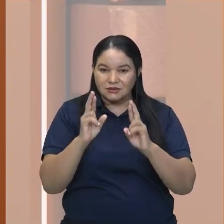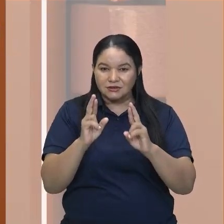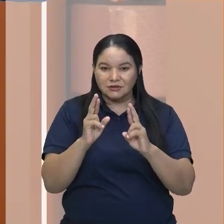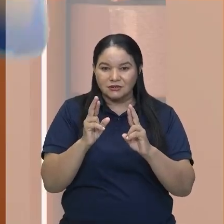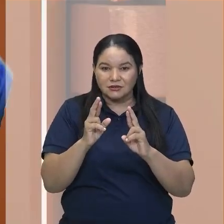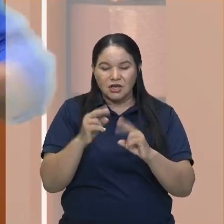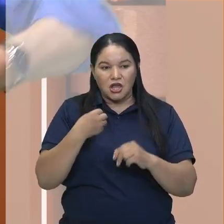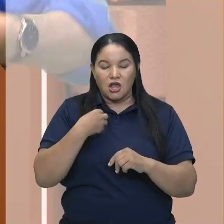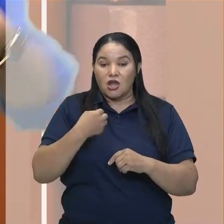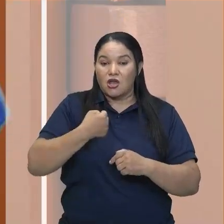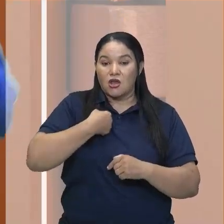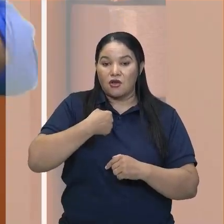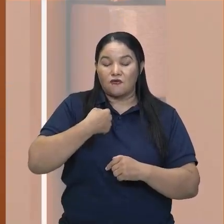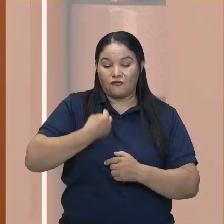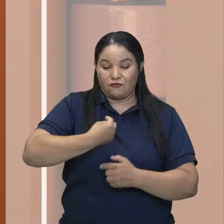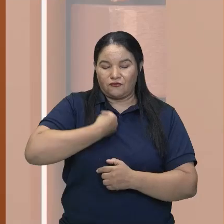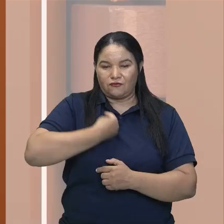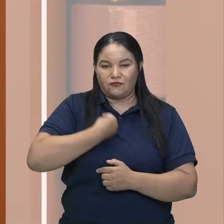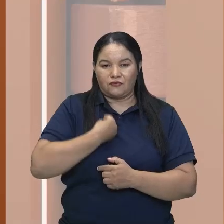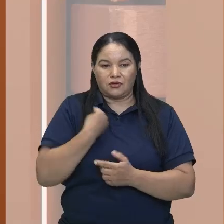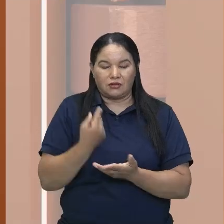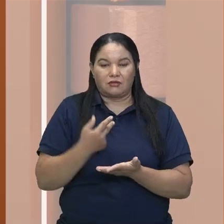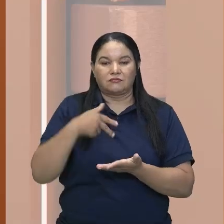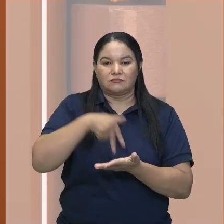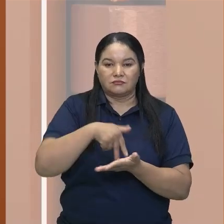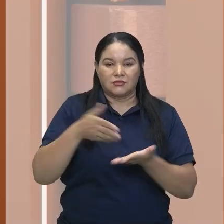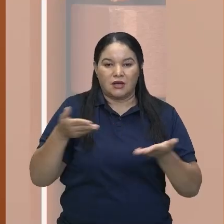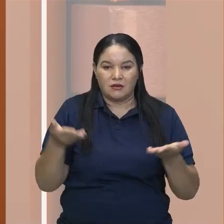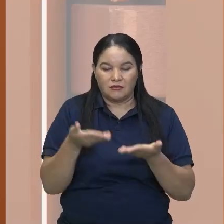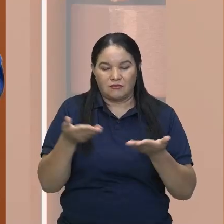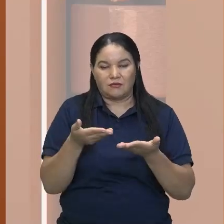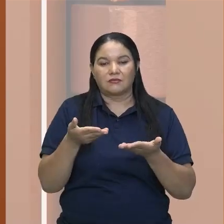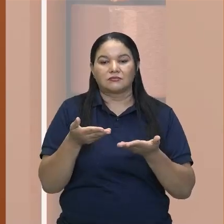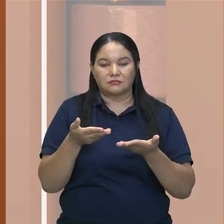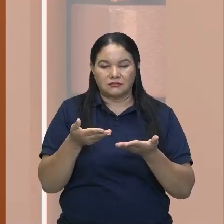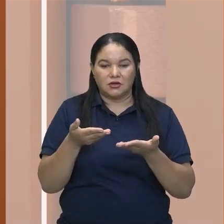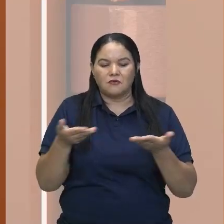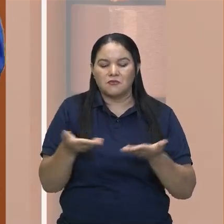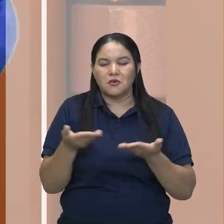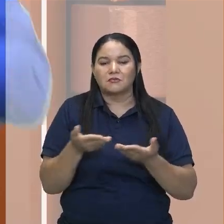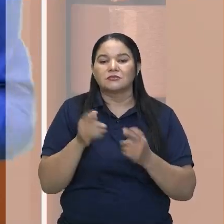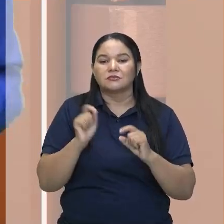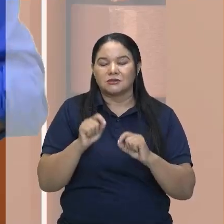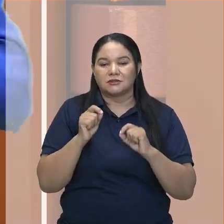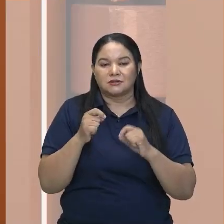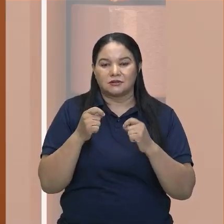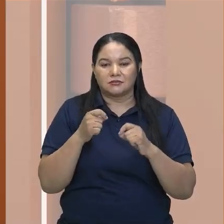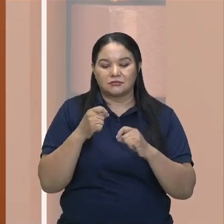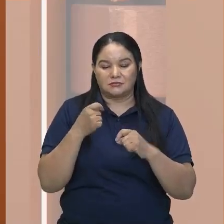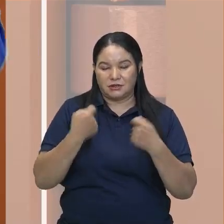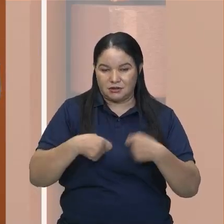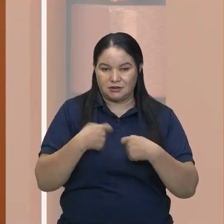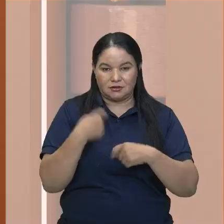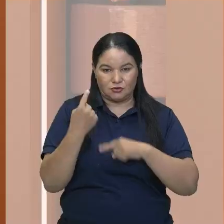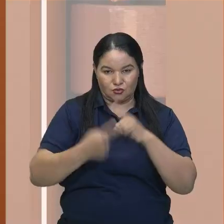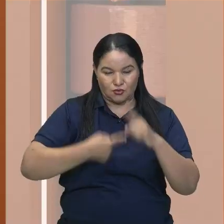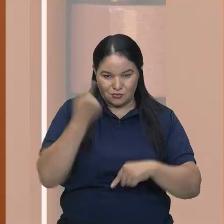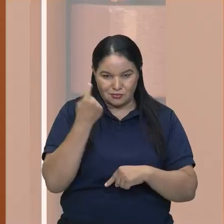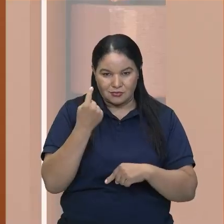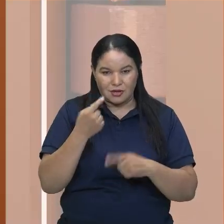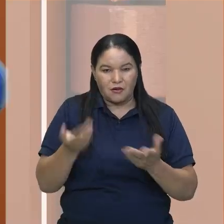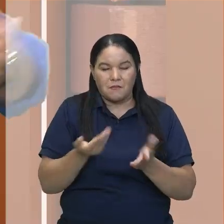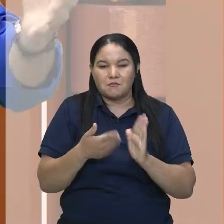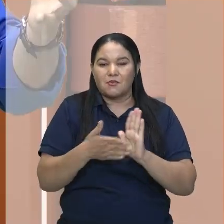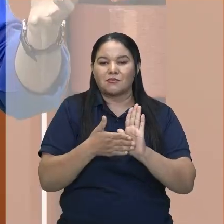nem no futuro. Eu estou vivendo esse tempo presente agora. E nesse tempo presente agora eu tenho que me superar. E aí, qual é a proposta que a gente dá